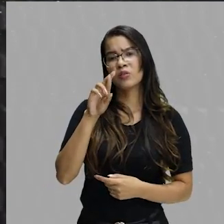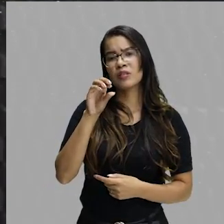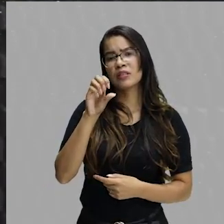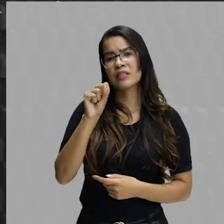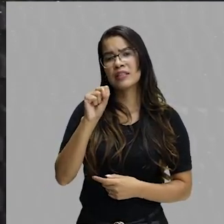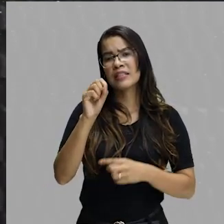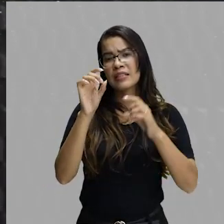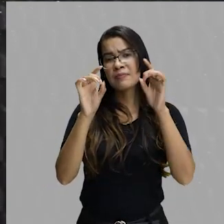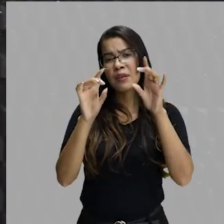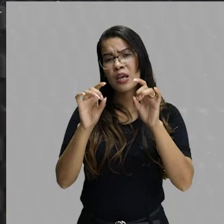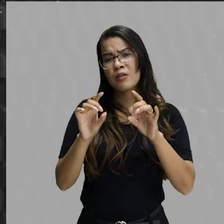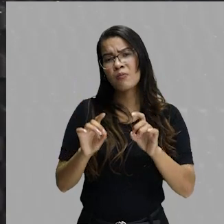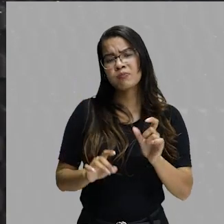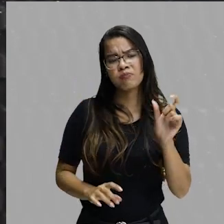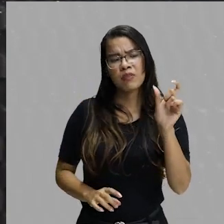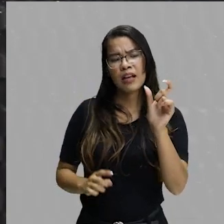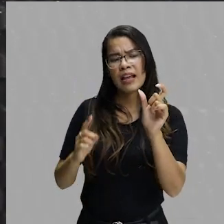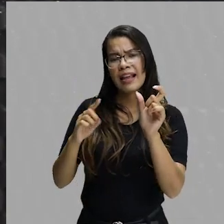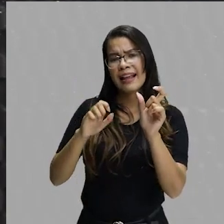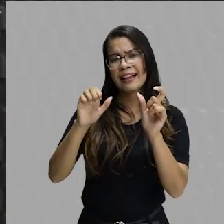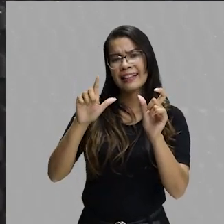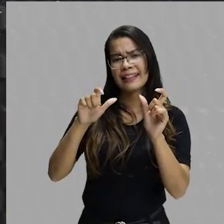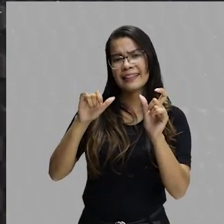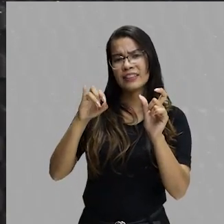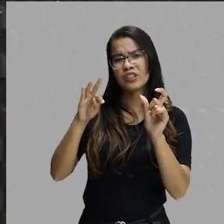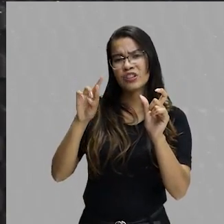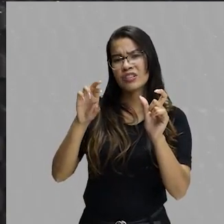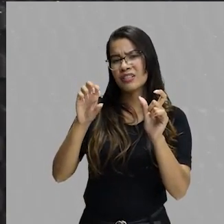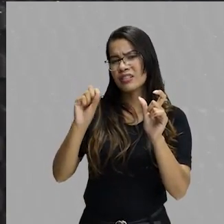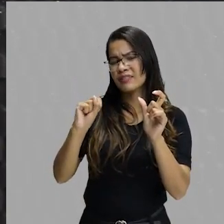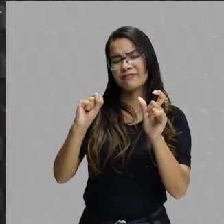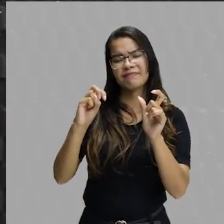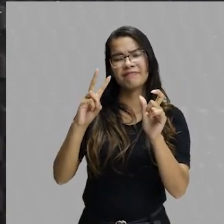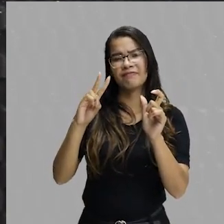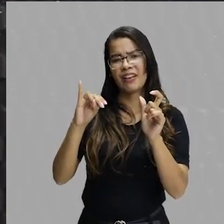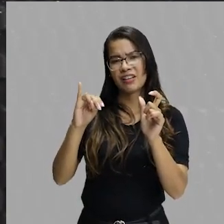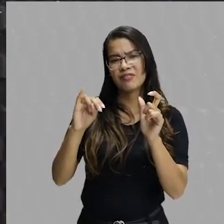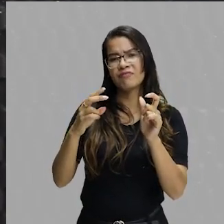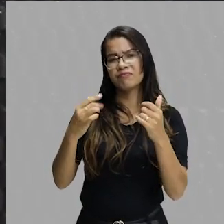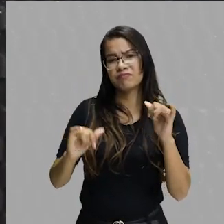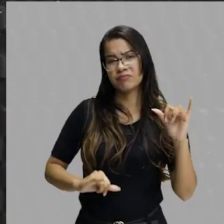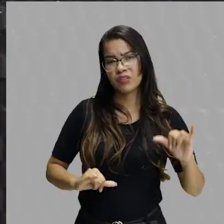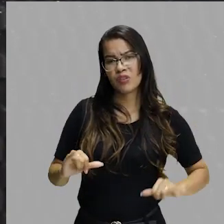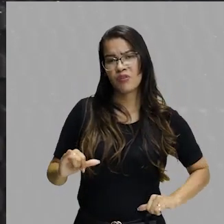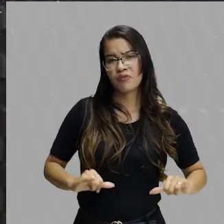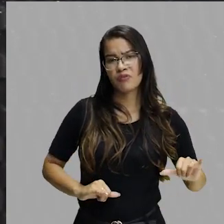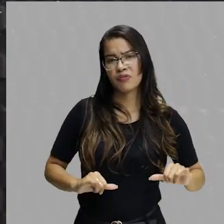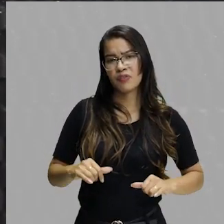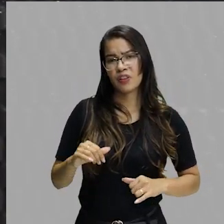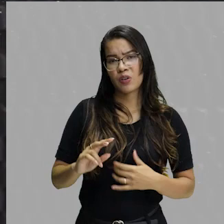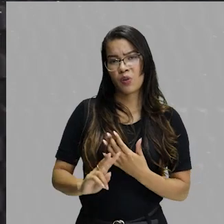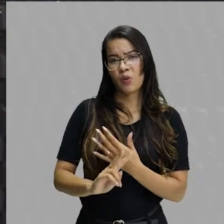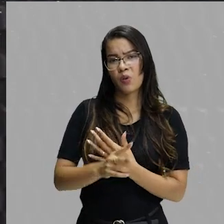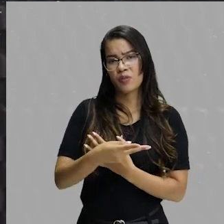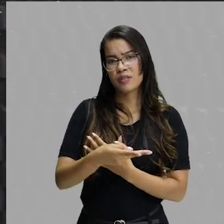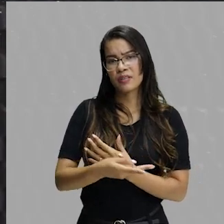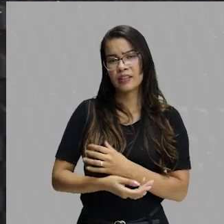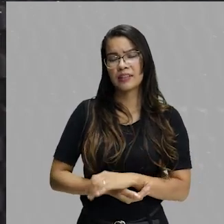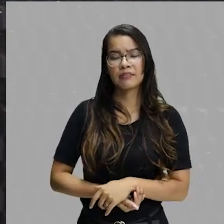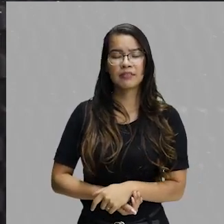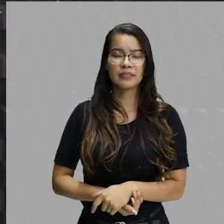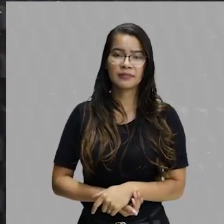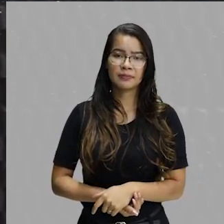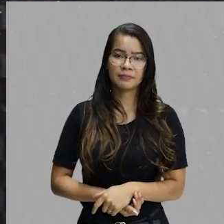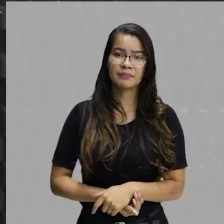elites, sejam elas intelectuais, sejam elas religiosas, econômicas, políticas ou militares,